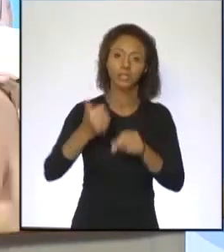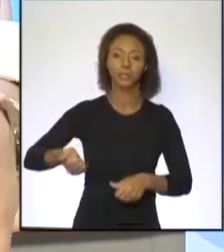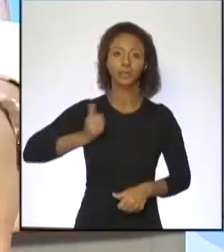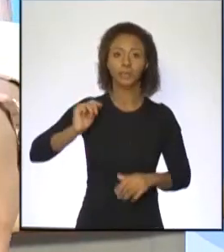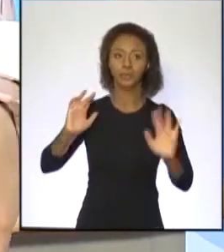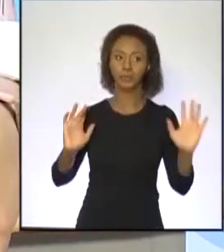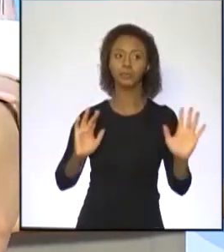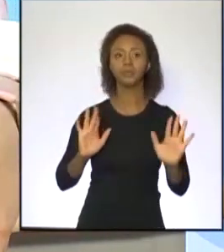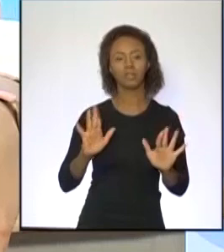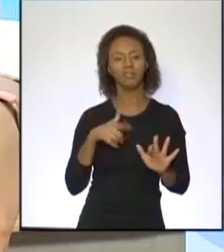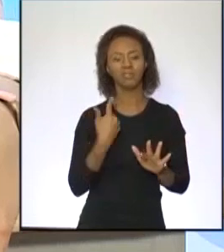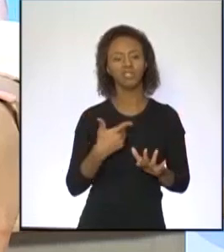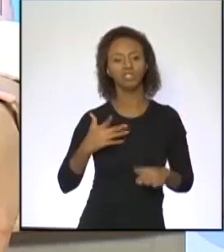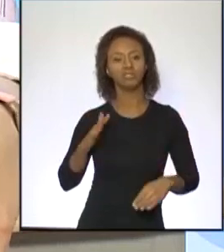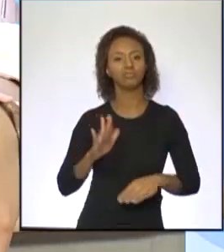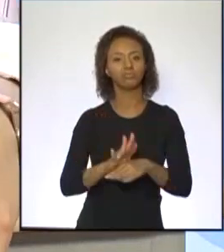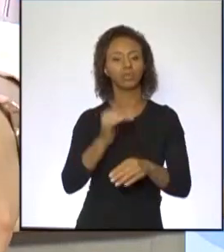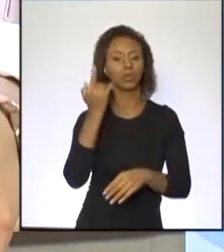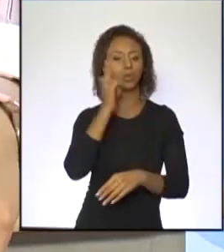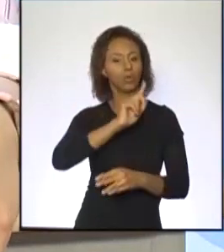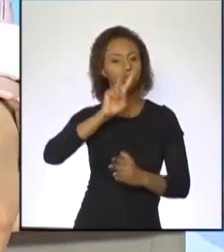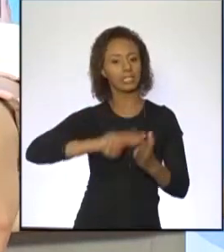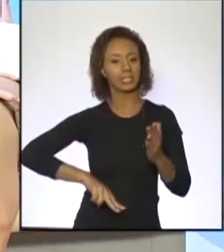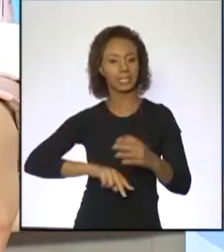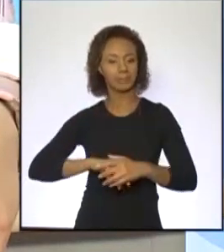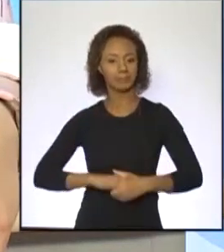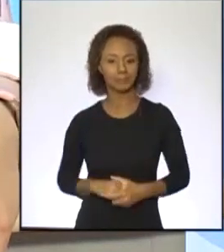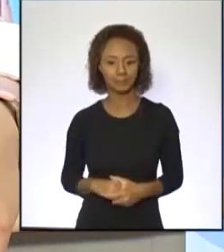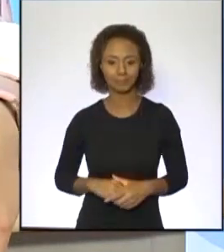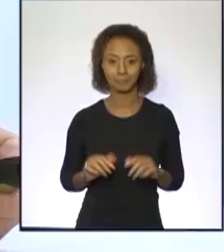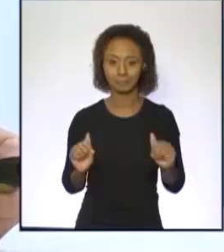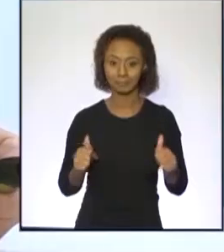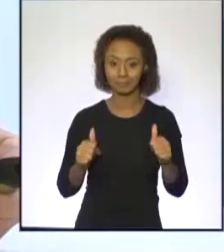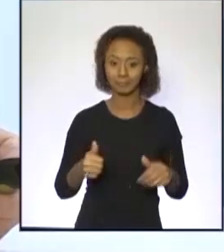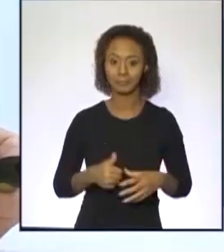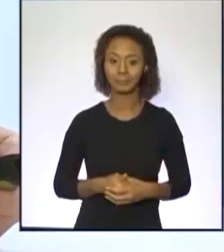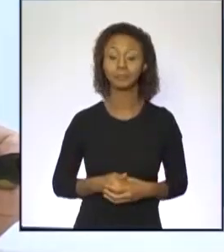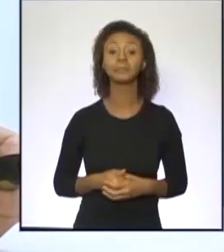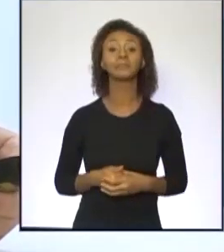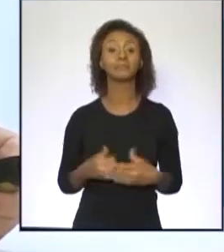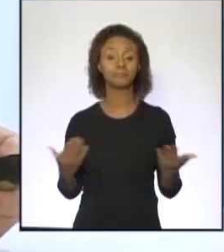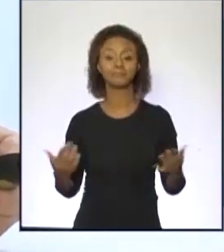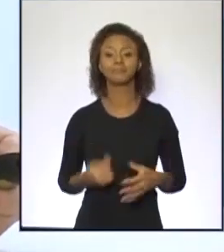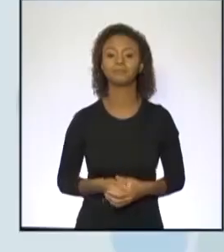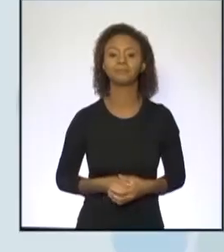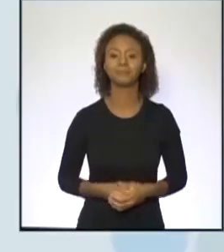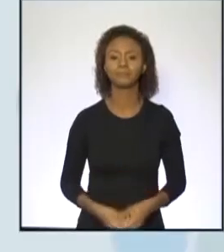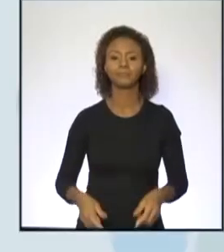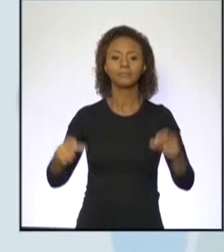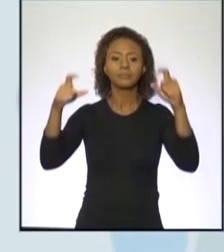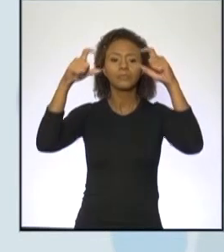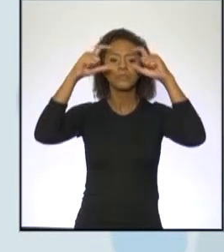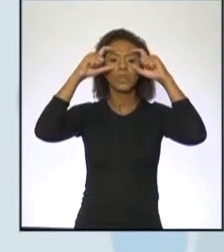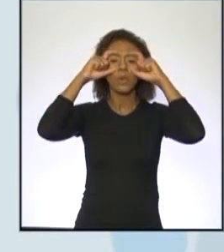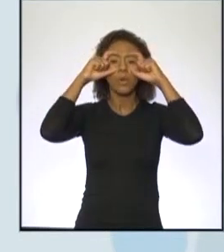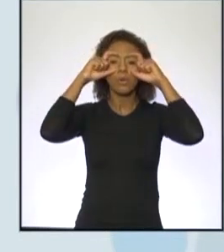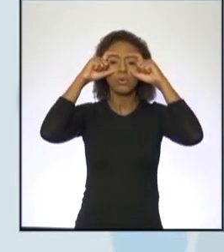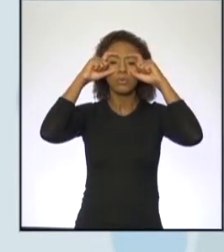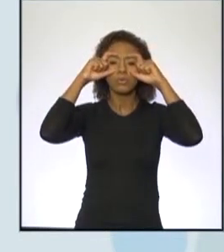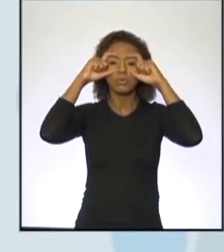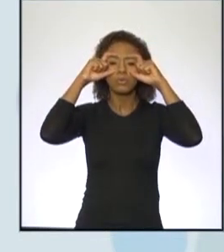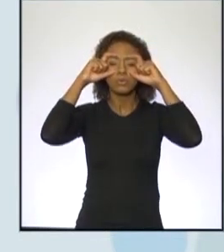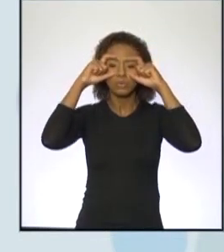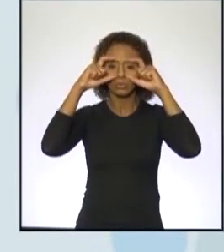a gente vai dar conta de fazer a leitura aí do texto, sem Sim. problemas. Então vamos lá. Vamos lá. Óculos a separar os olhos das fichas